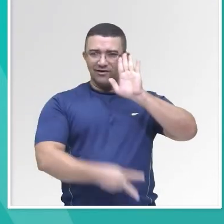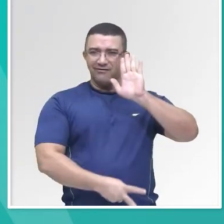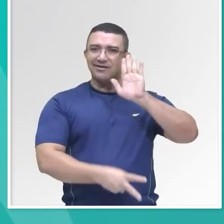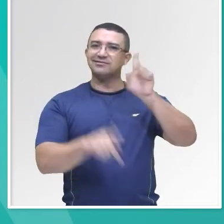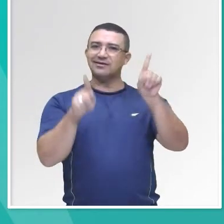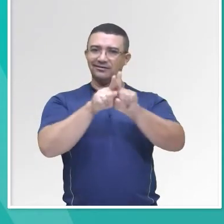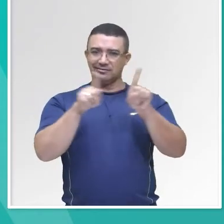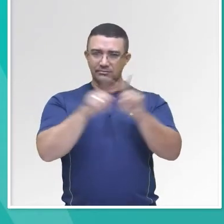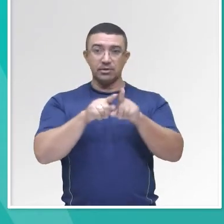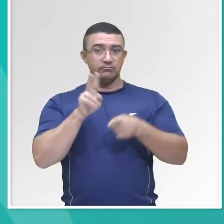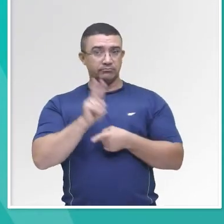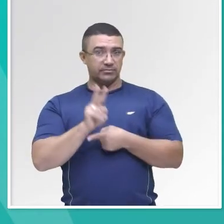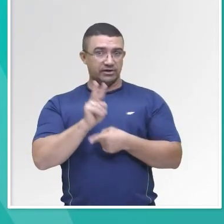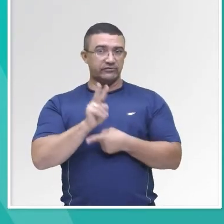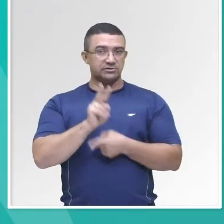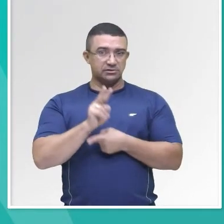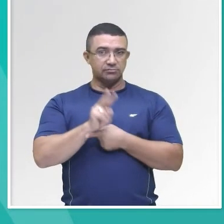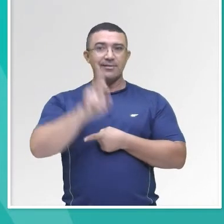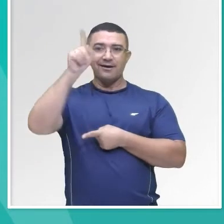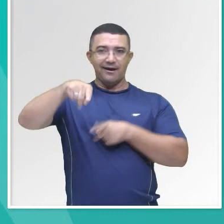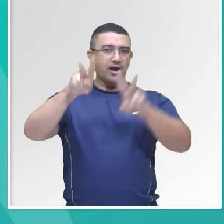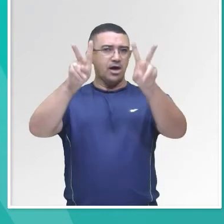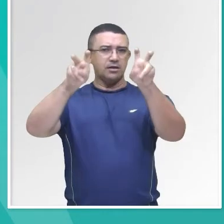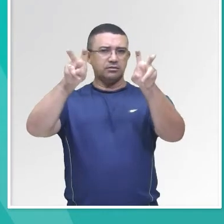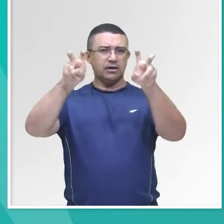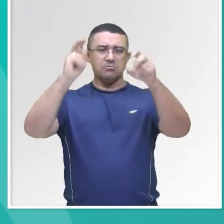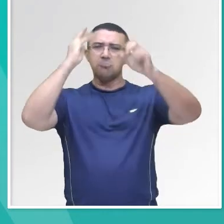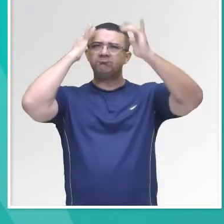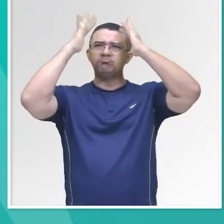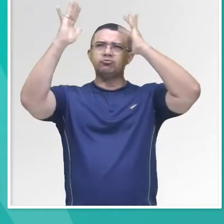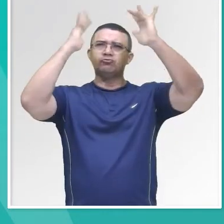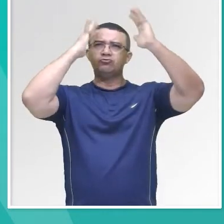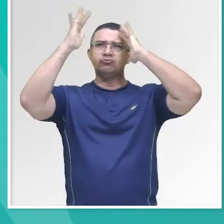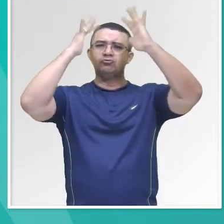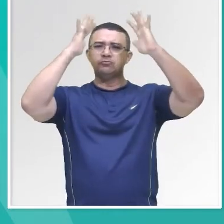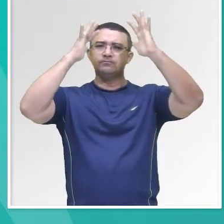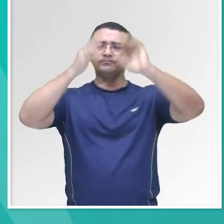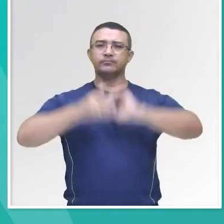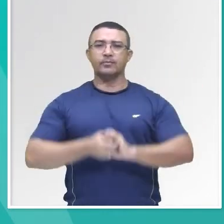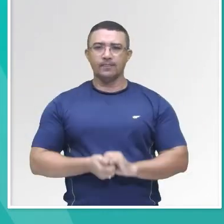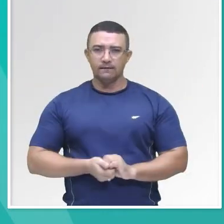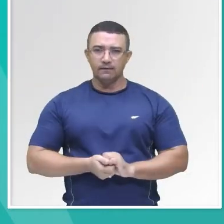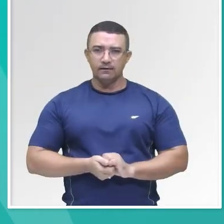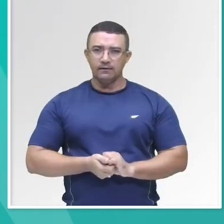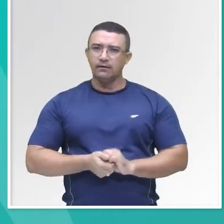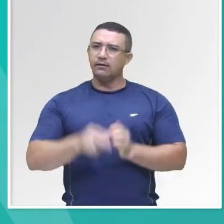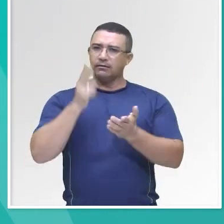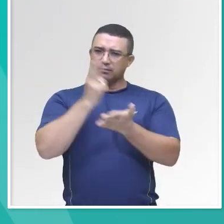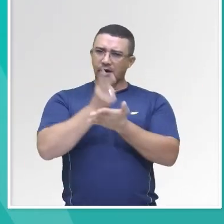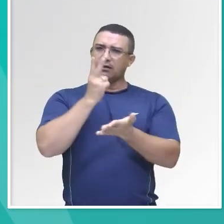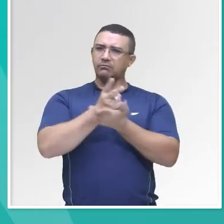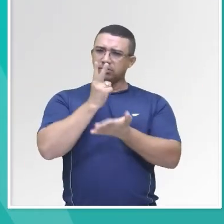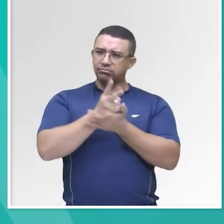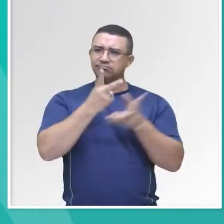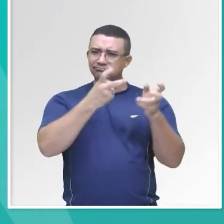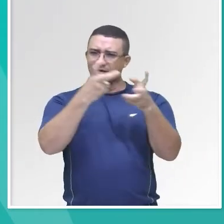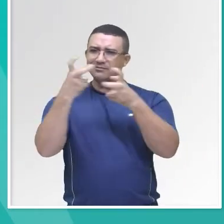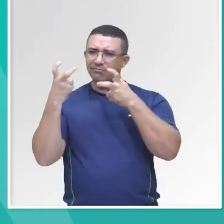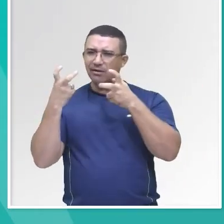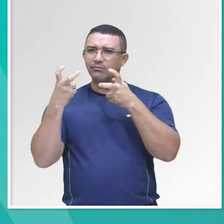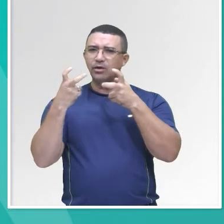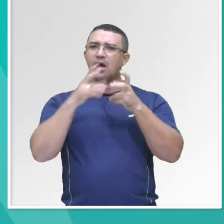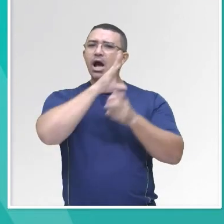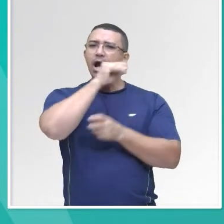traz esse tema para reflexão. Cada vez mais percebemos que as